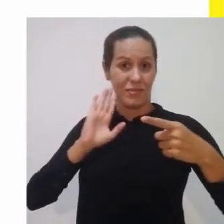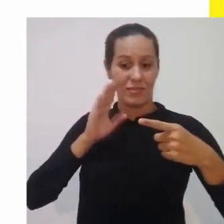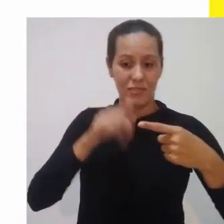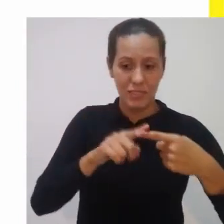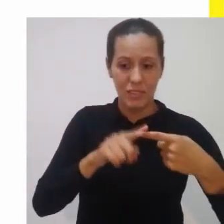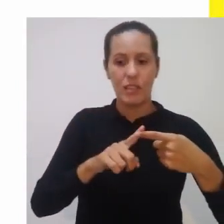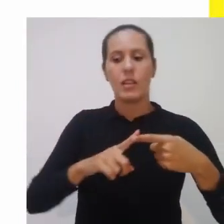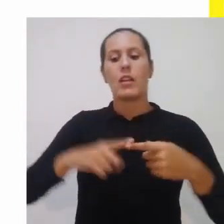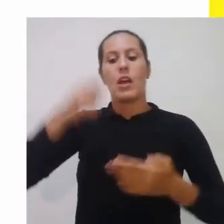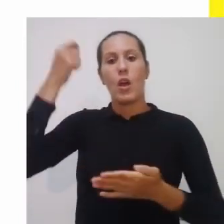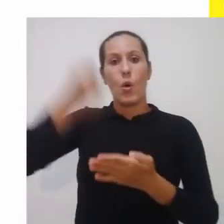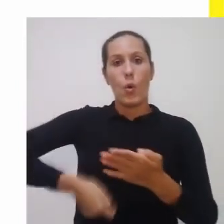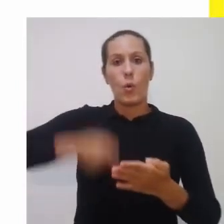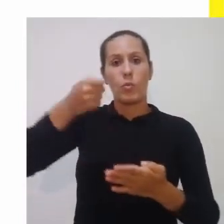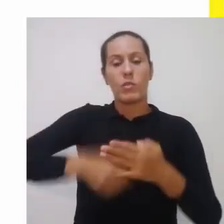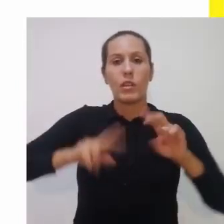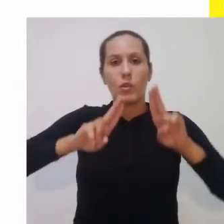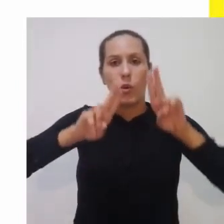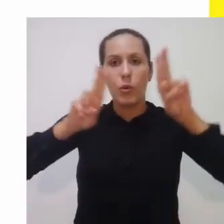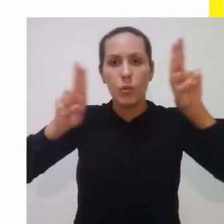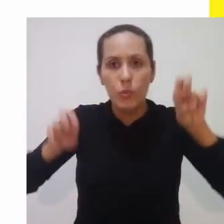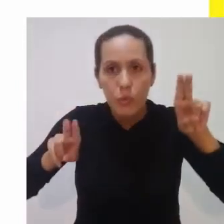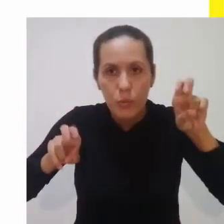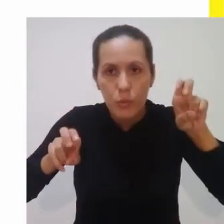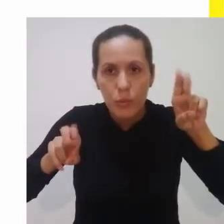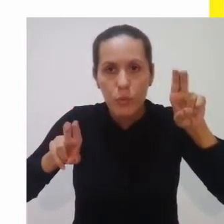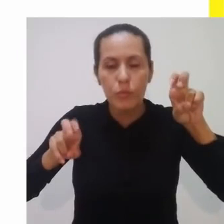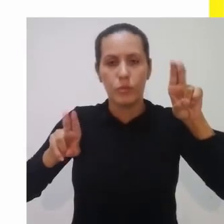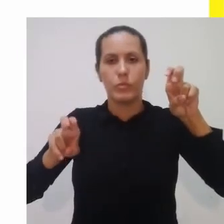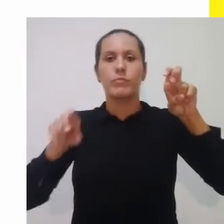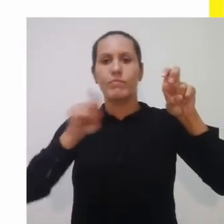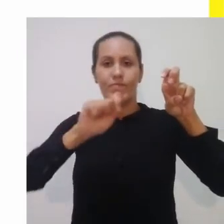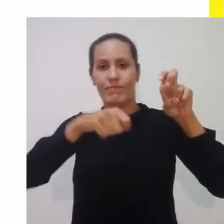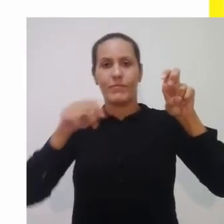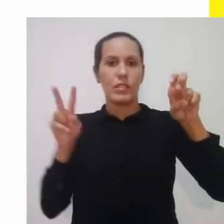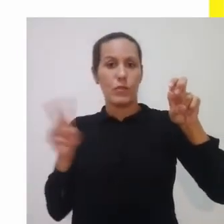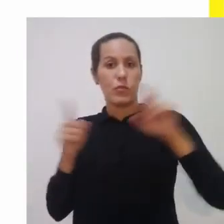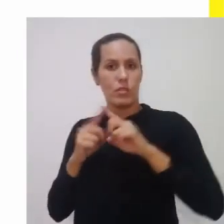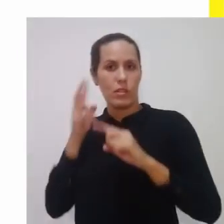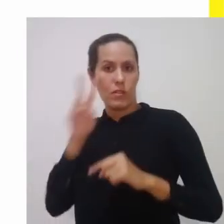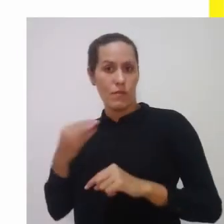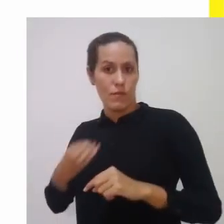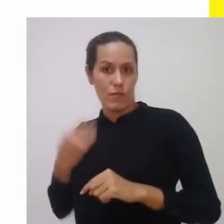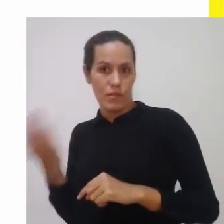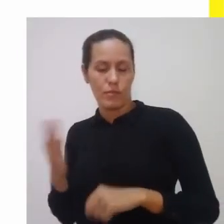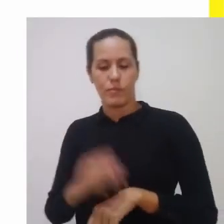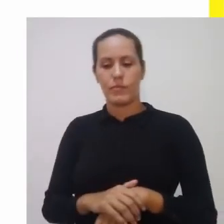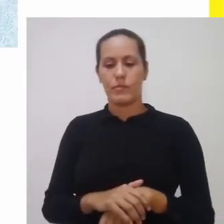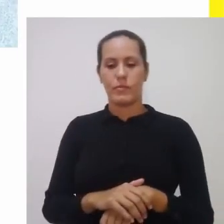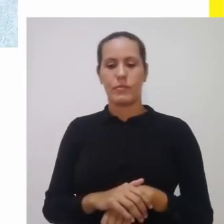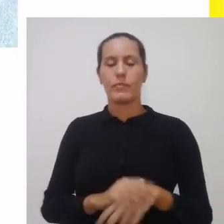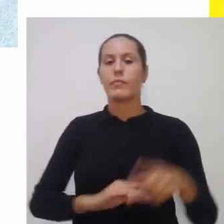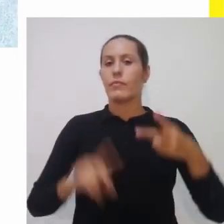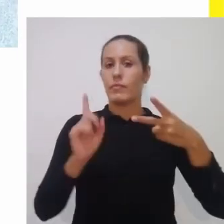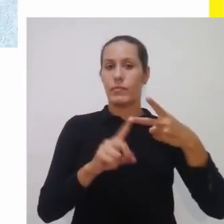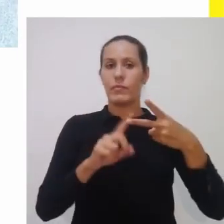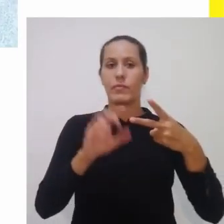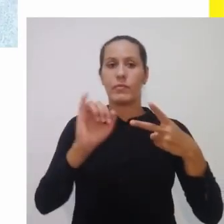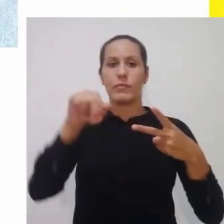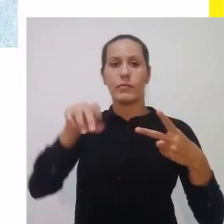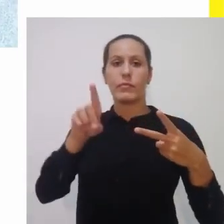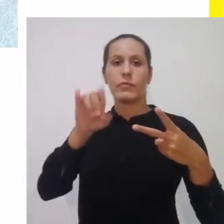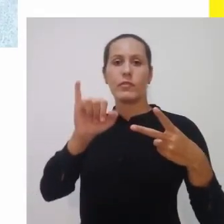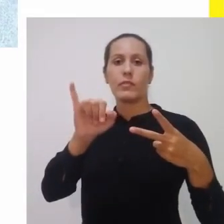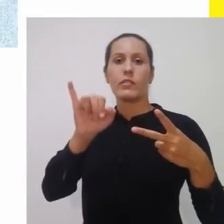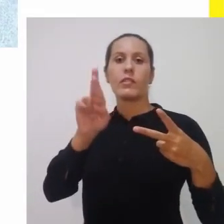direta exige o uso do sinal de aspas, certo? Que são esses sinaizinhos aí que vocês já puderam identificar. Já a